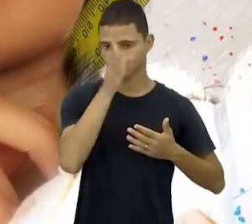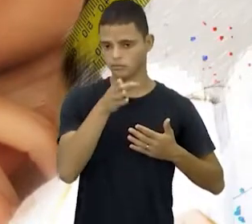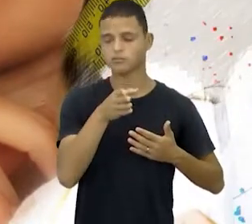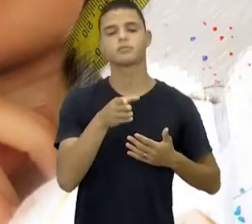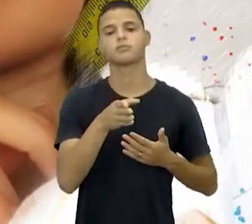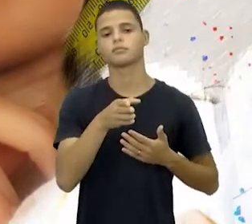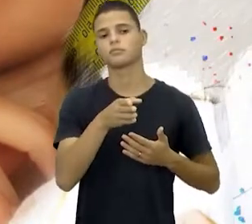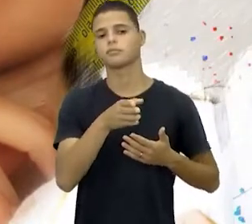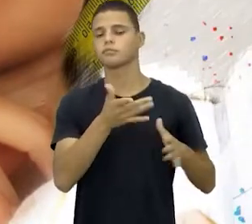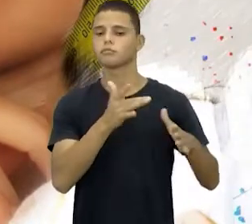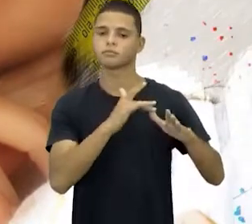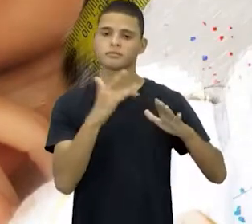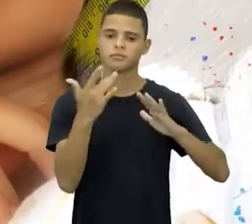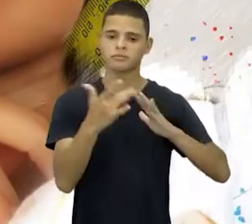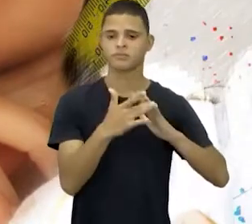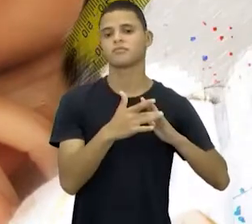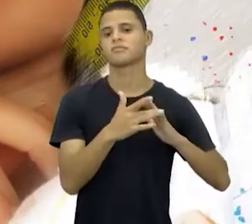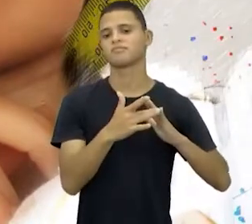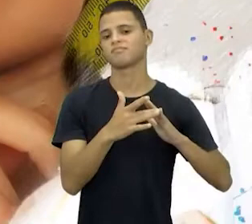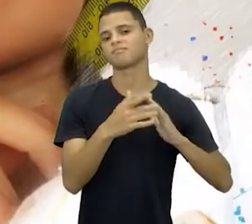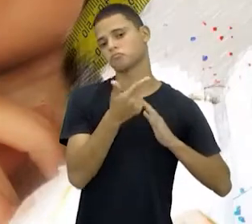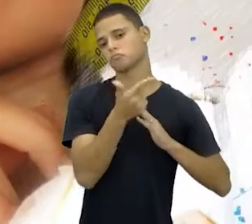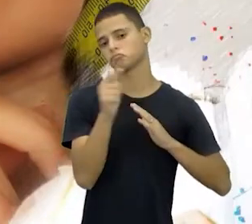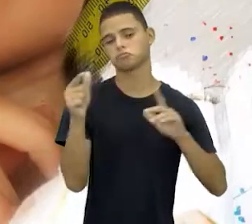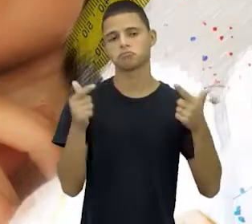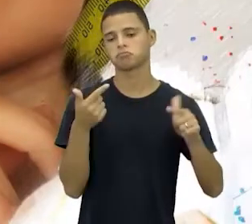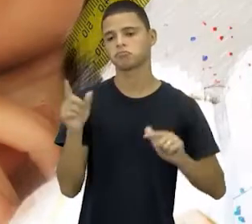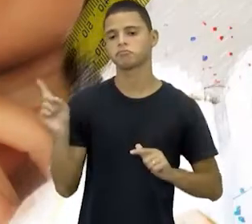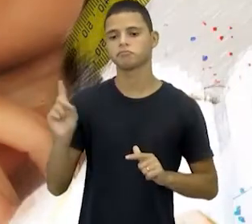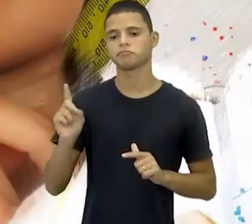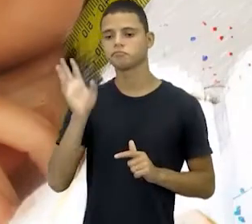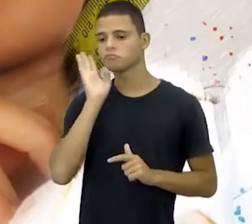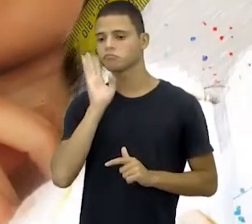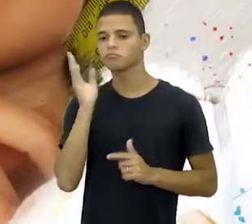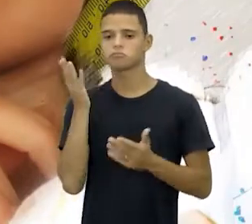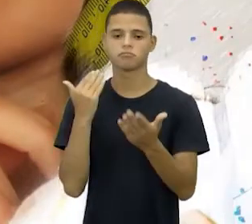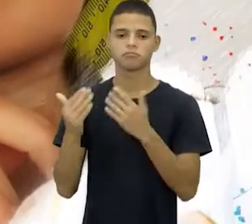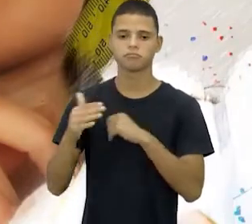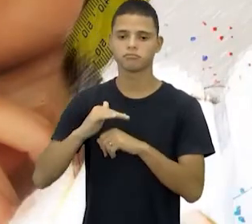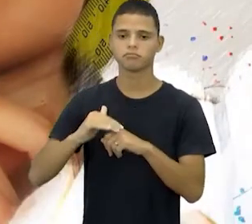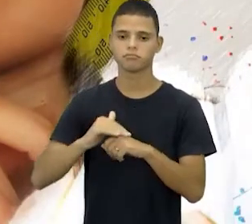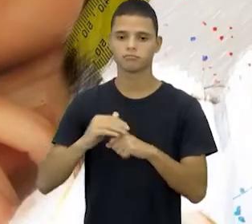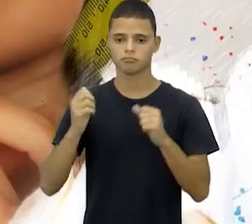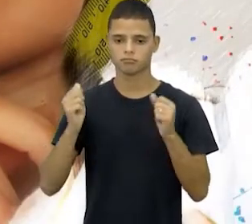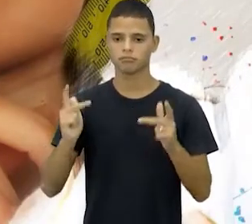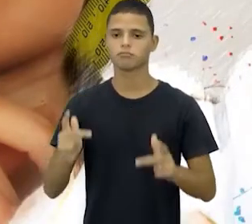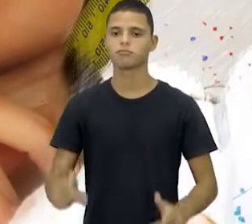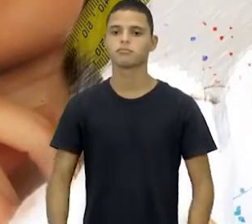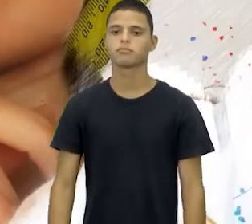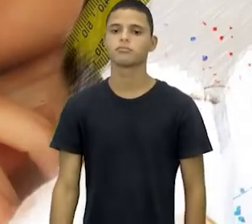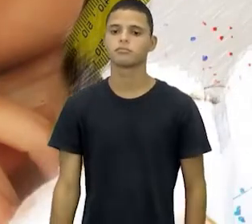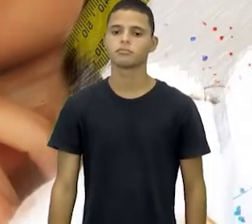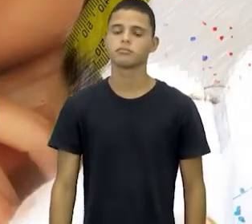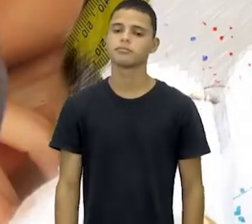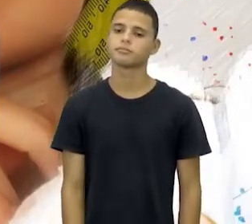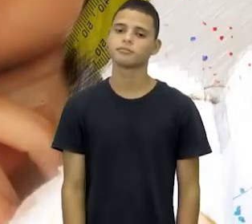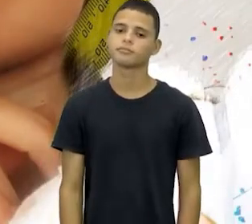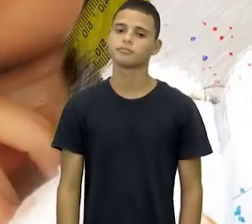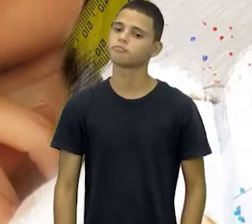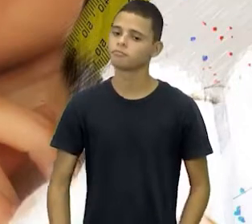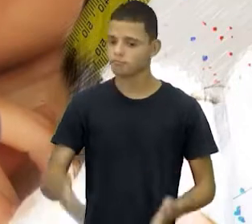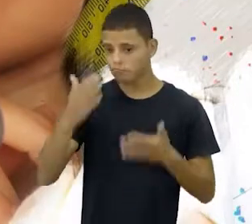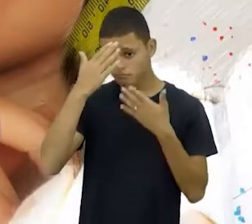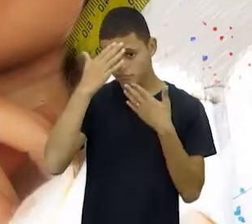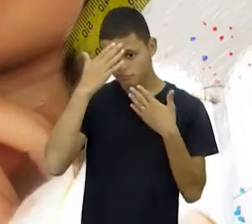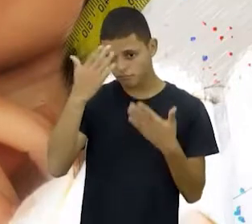rede social e em outra não. É legal vocês começarem a perceber no momento dessa pesquisa. Tá certo? Gente, então,